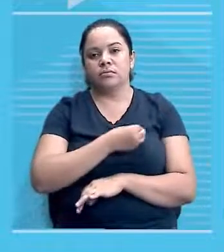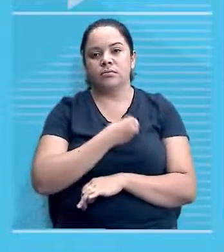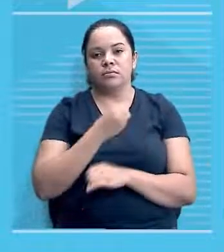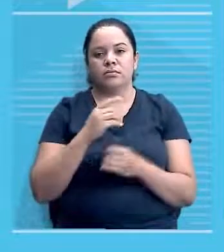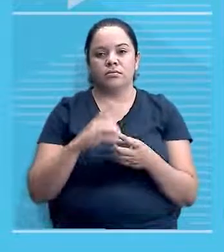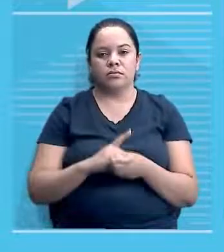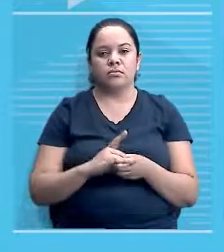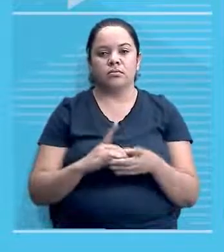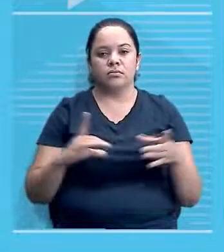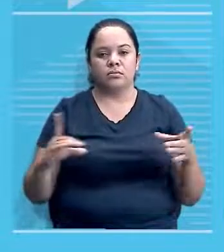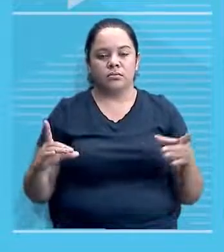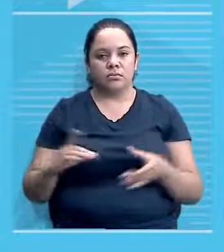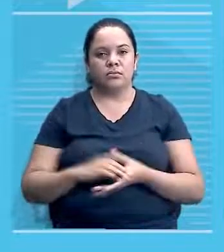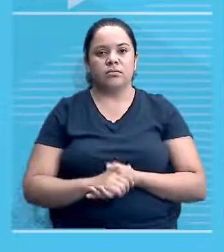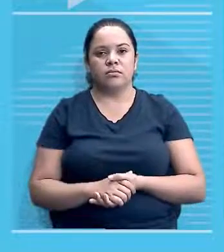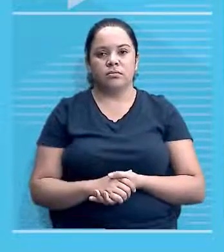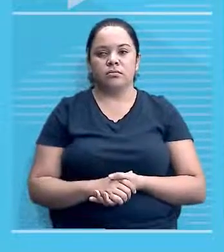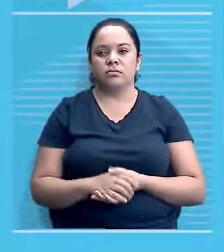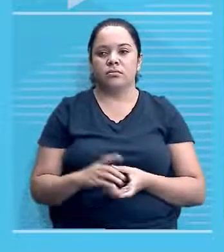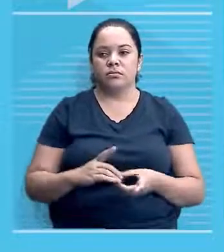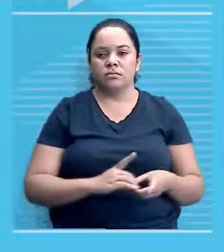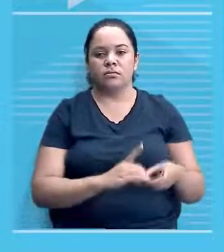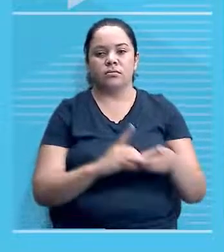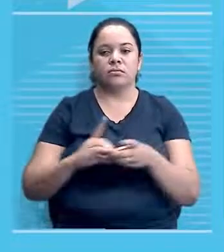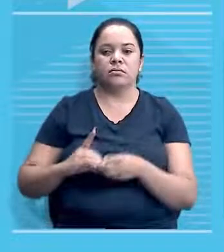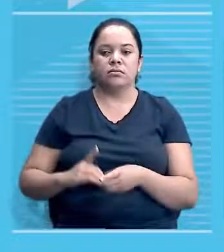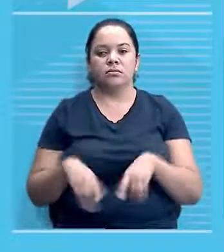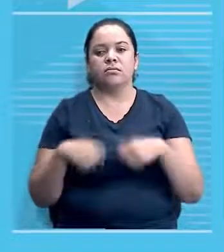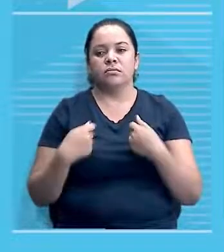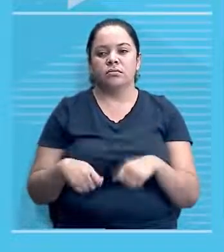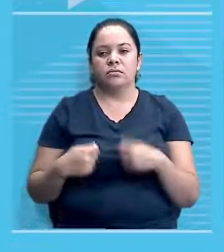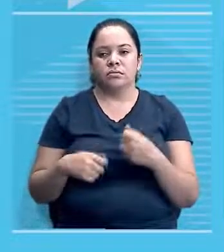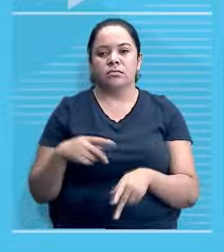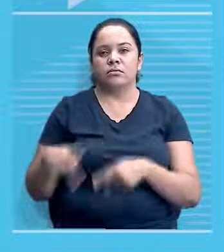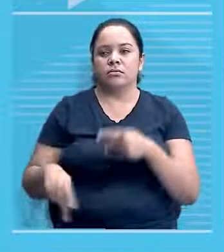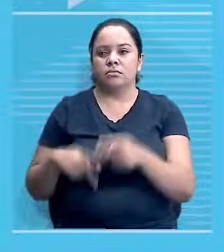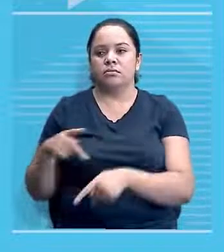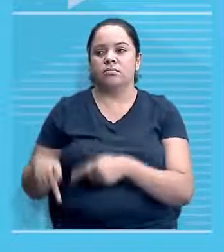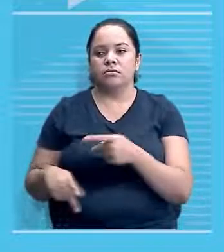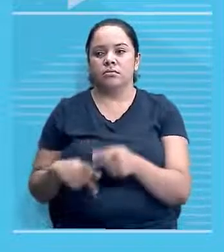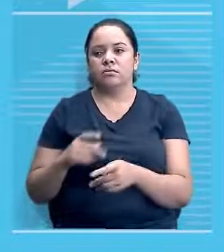a democracia precisa de um povo preparado para viver a democracia